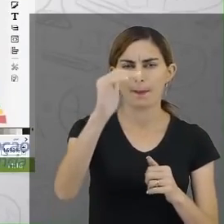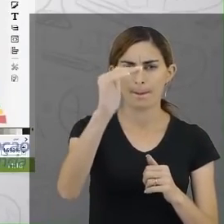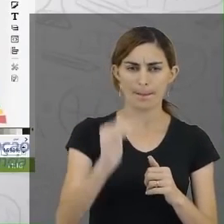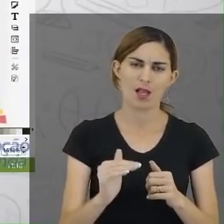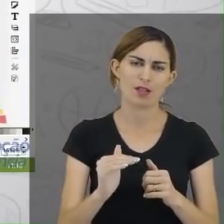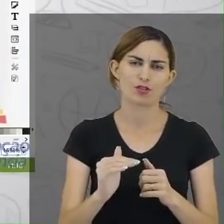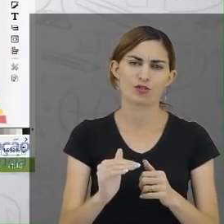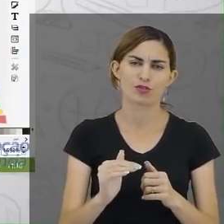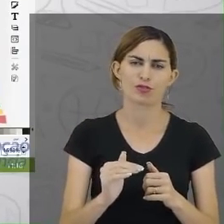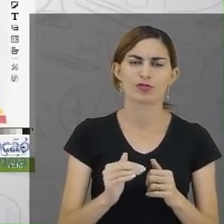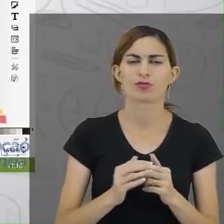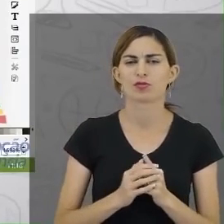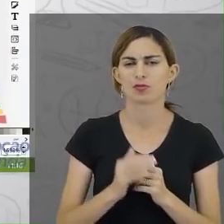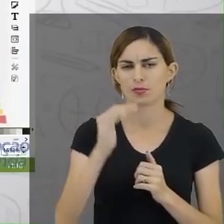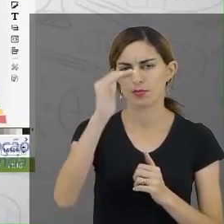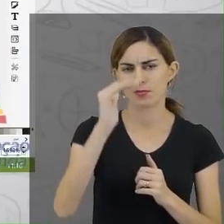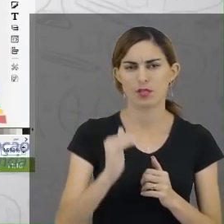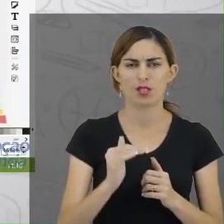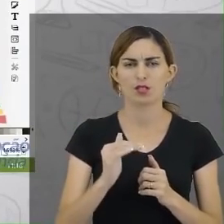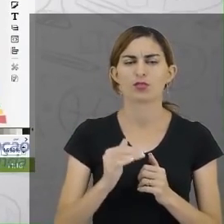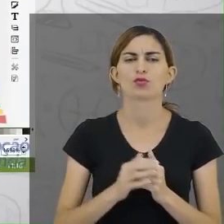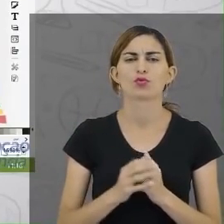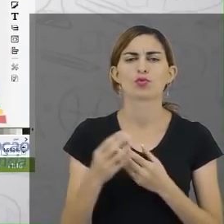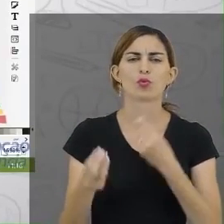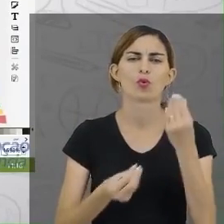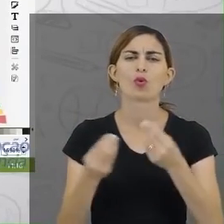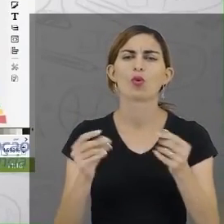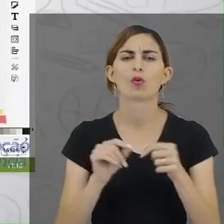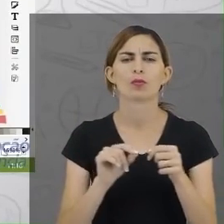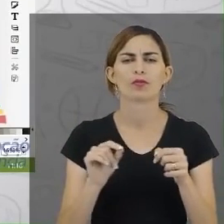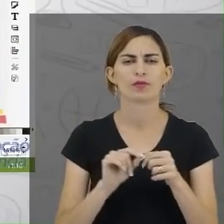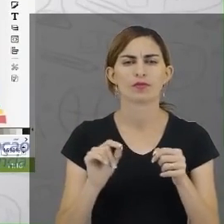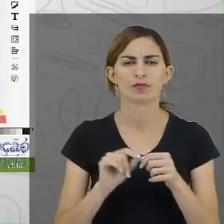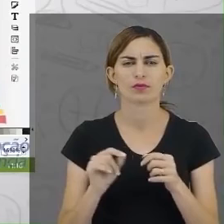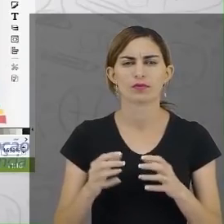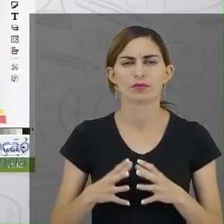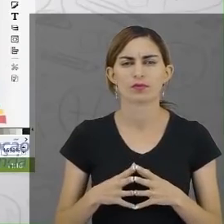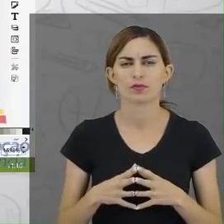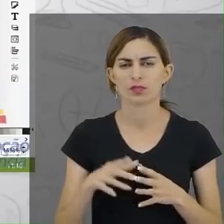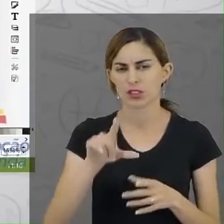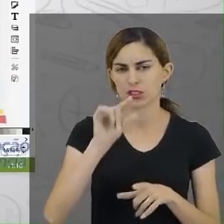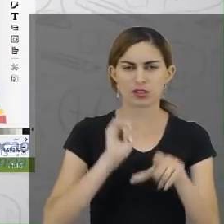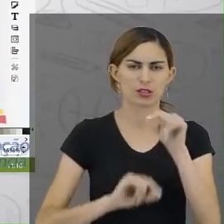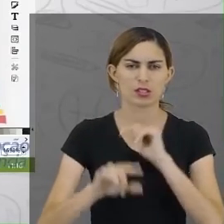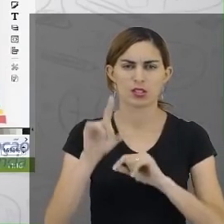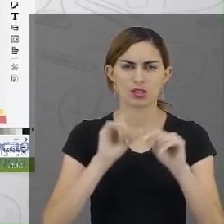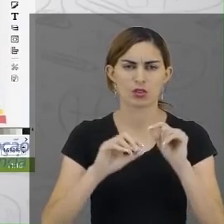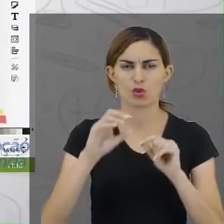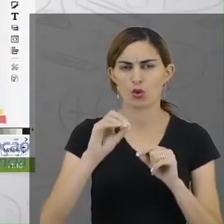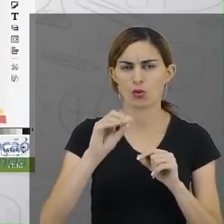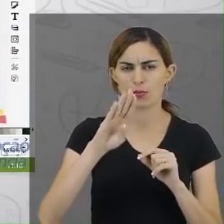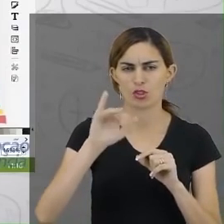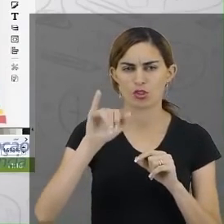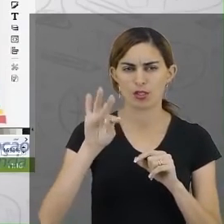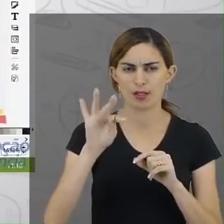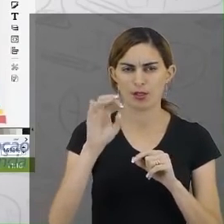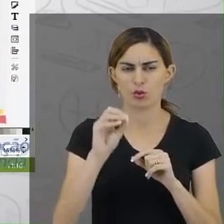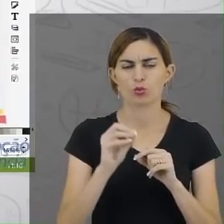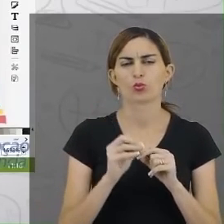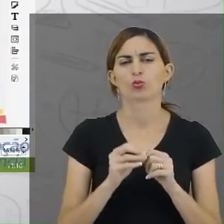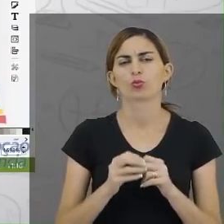A para baixo desse reflexo. Como fazemos isso? Selecionamos aqui em